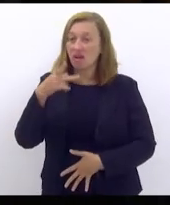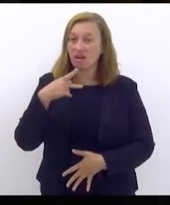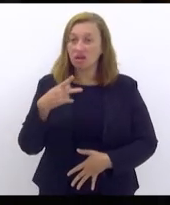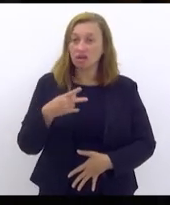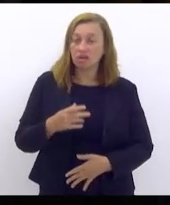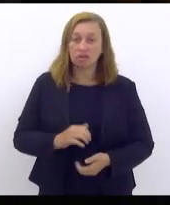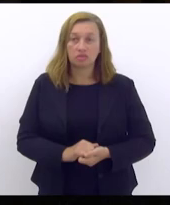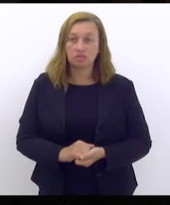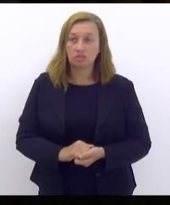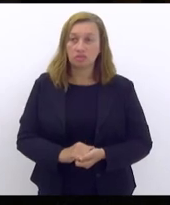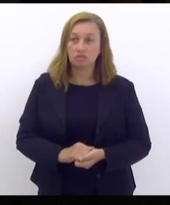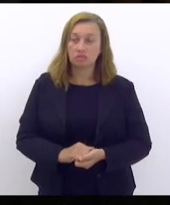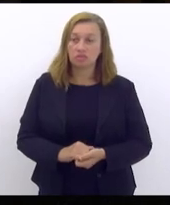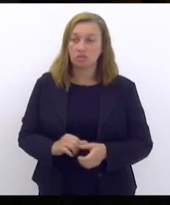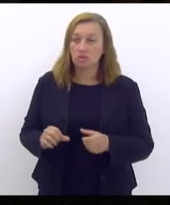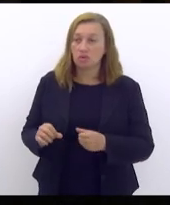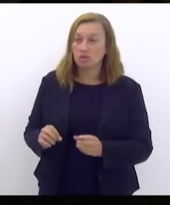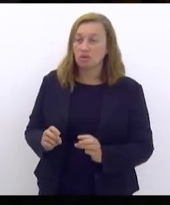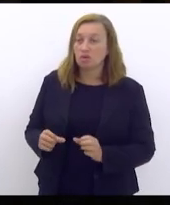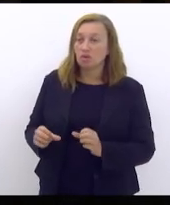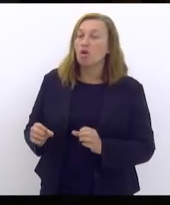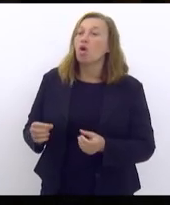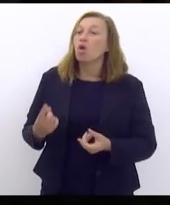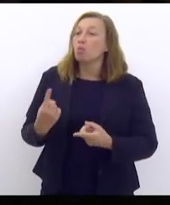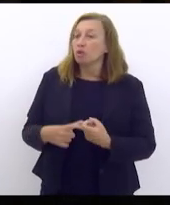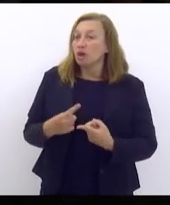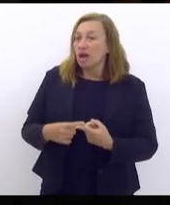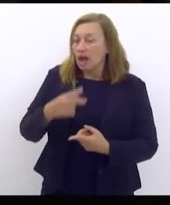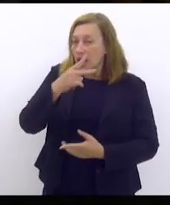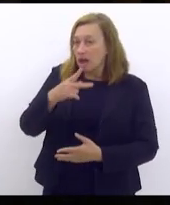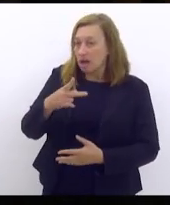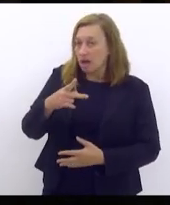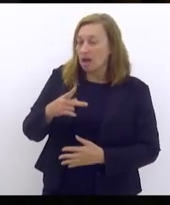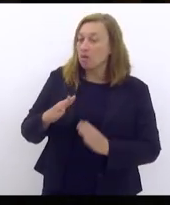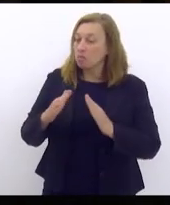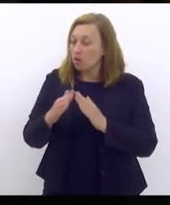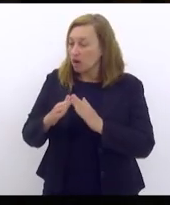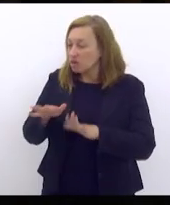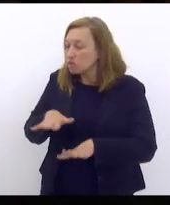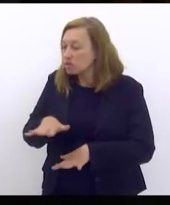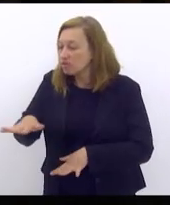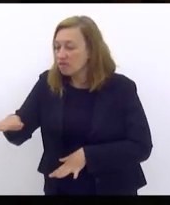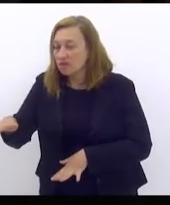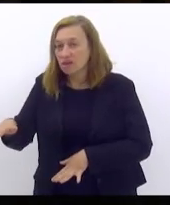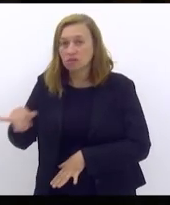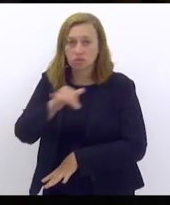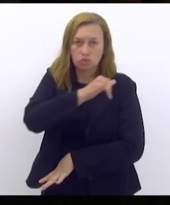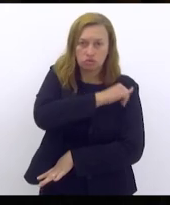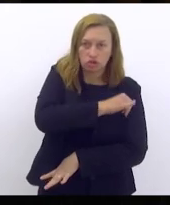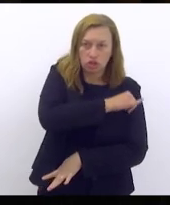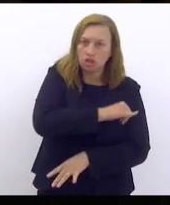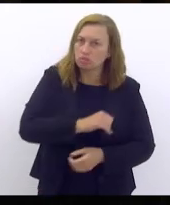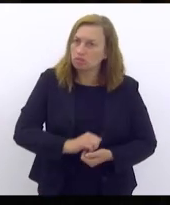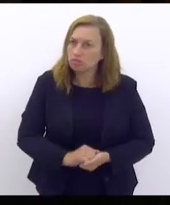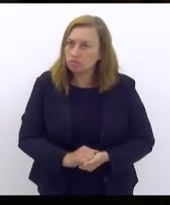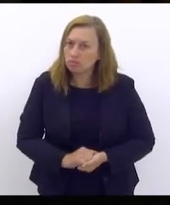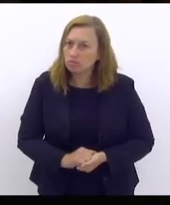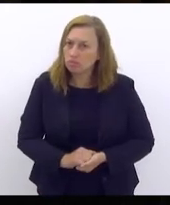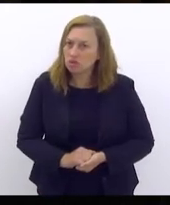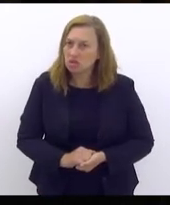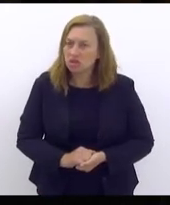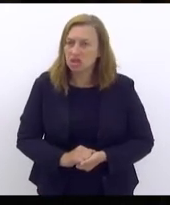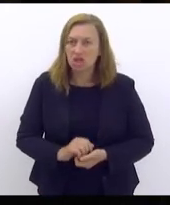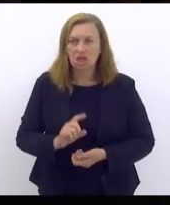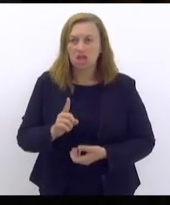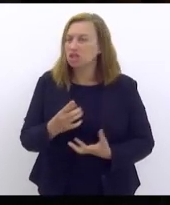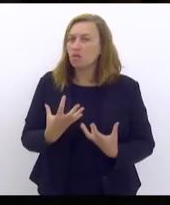E é uma contradição, porque o favelado, aquele morador de favela no Rio de Janeiro, ele não